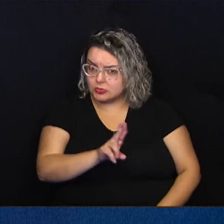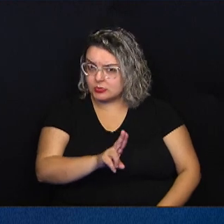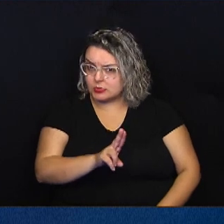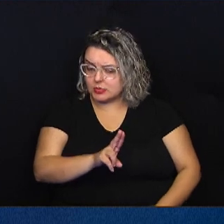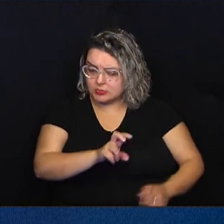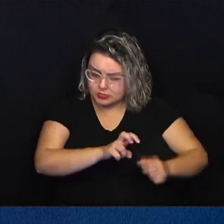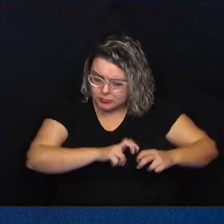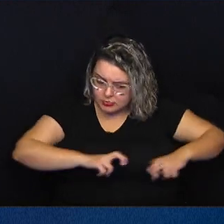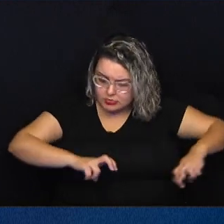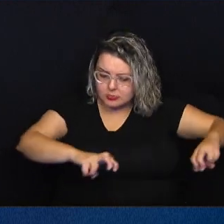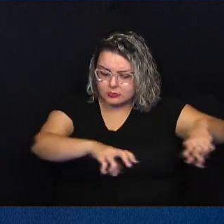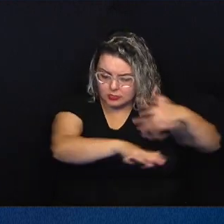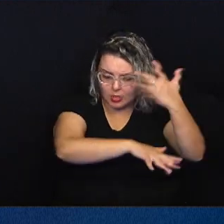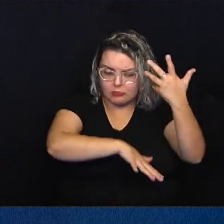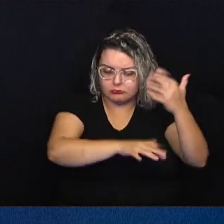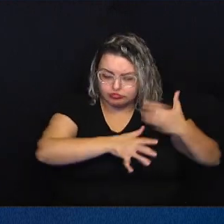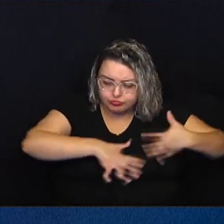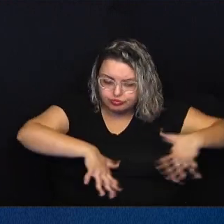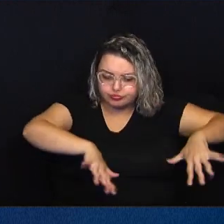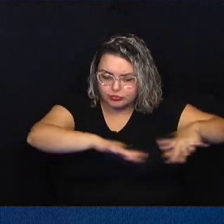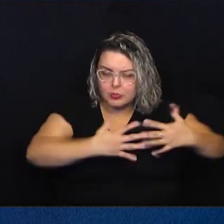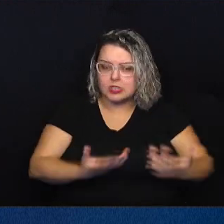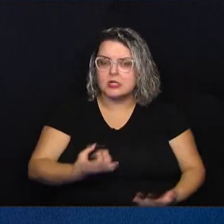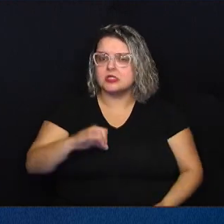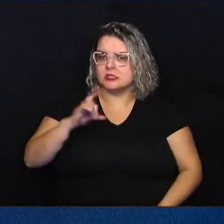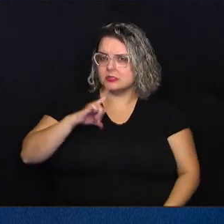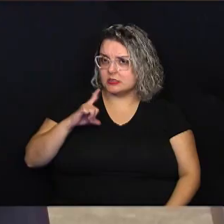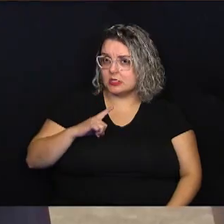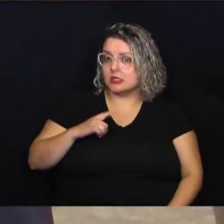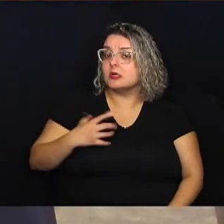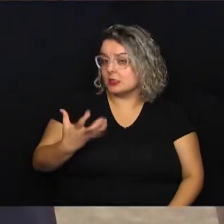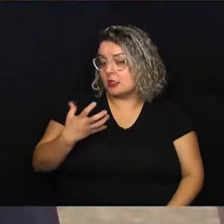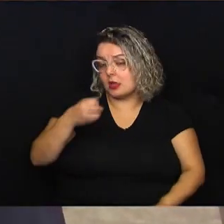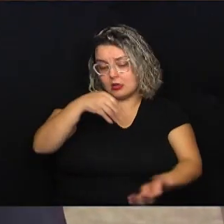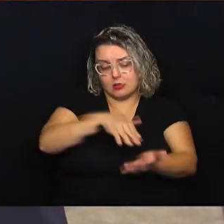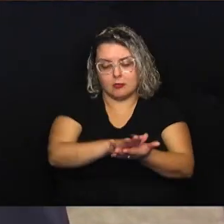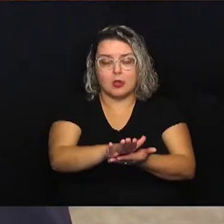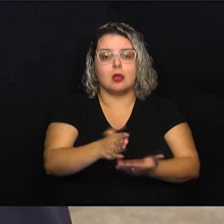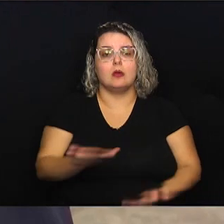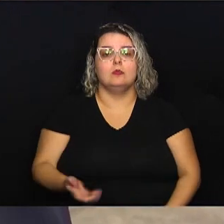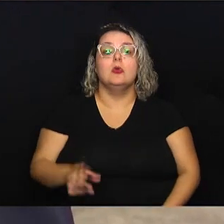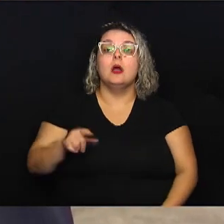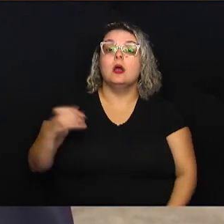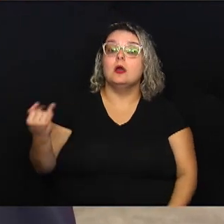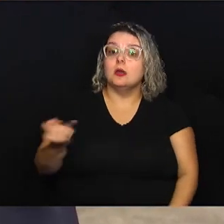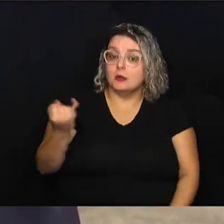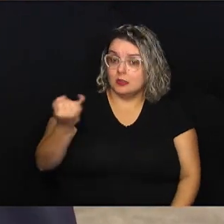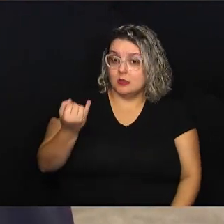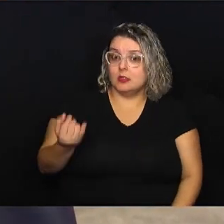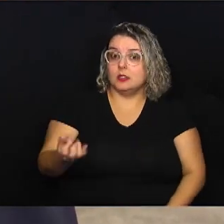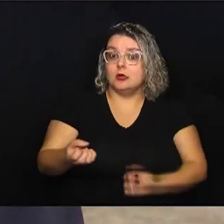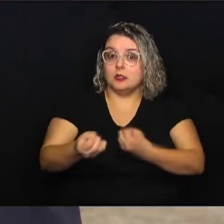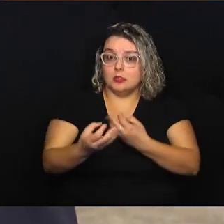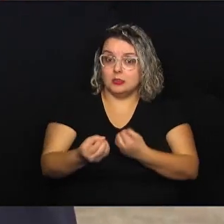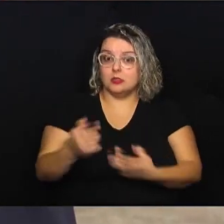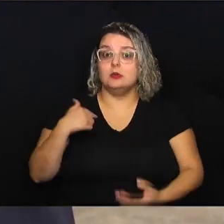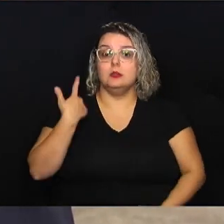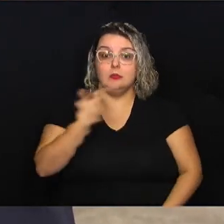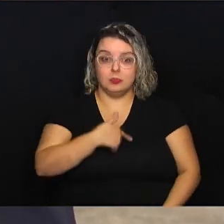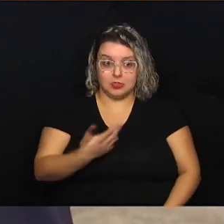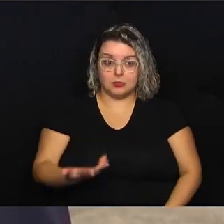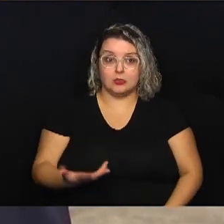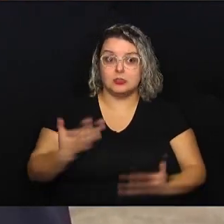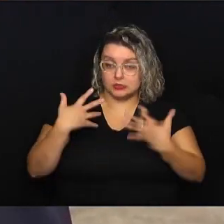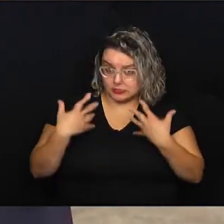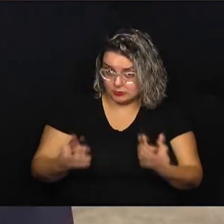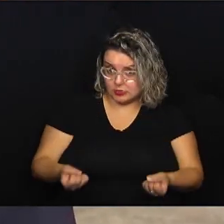e, se existir, o parlamentar solicita uma cópia. É fundamental essas informações para a gente, visto que